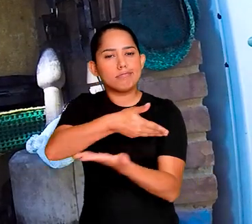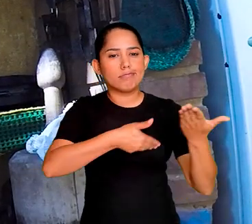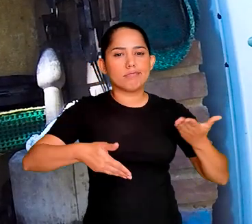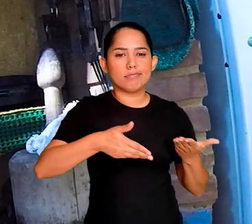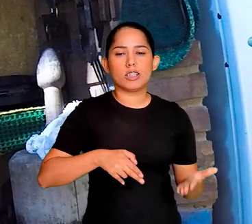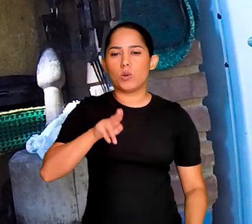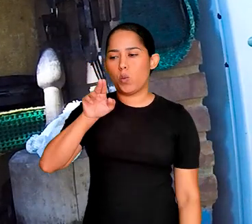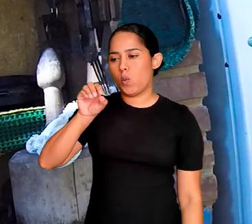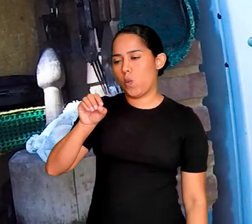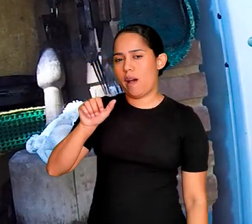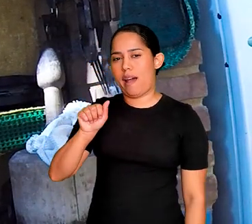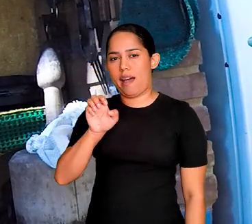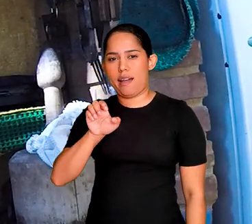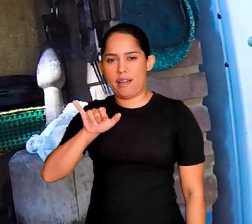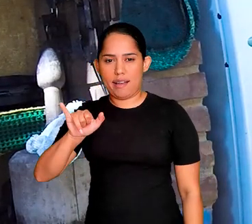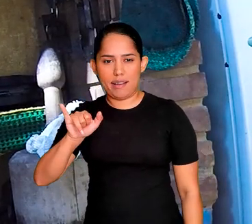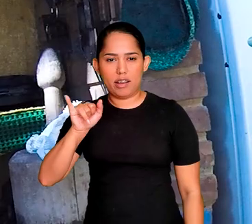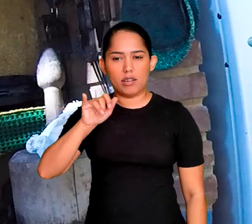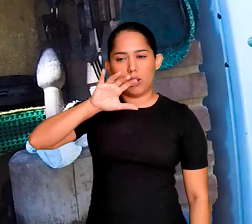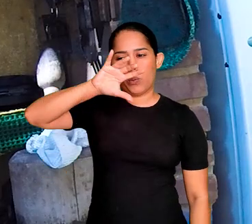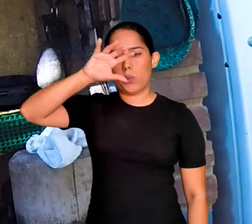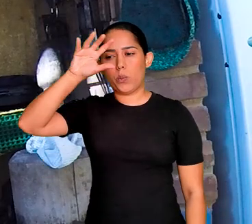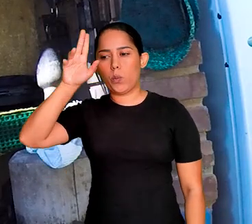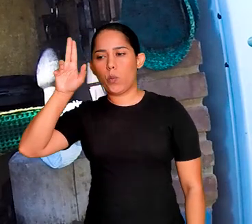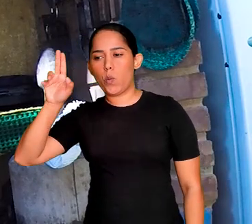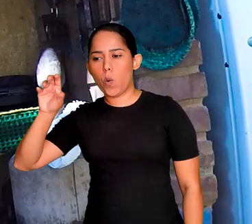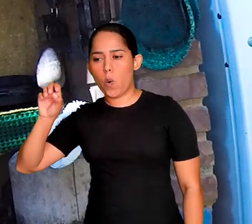fundo também, a gente tem esse som, né?